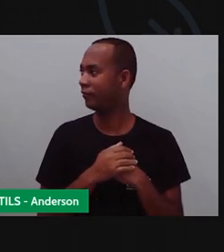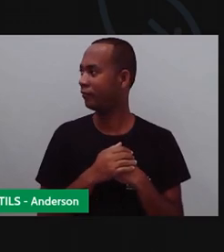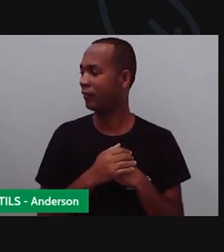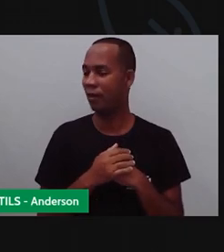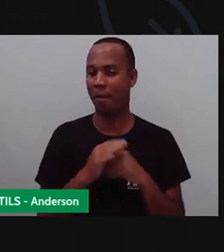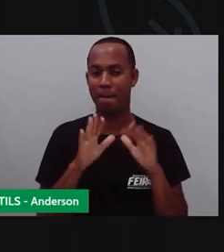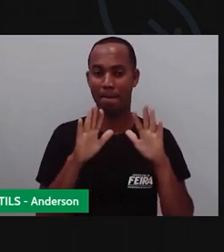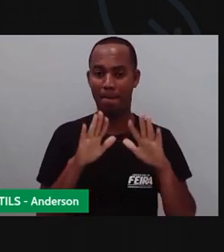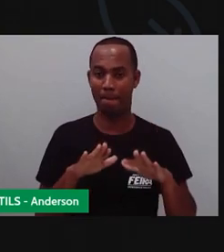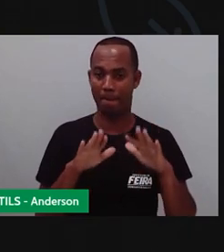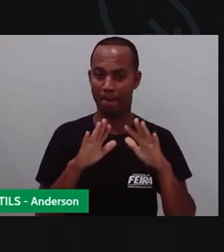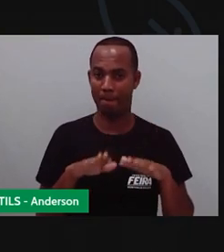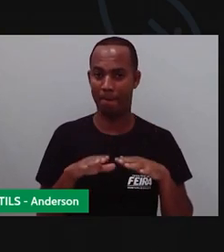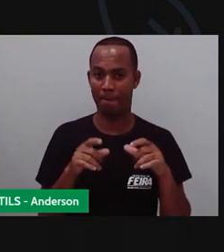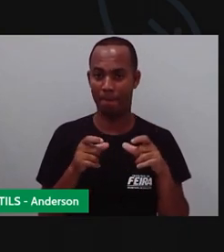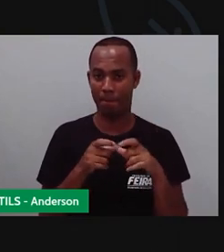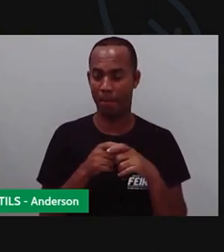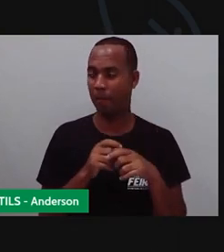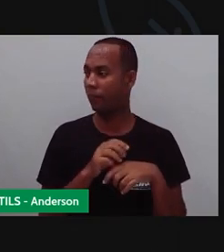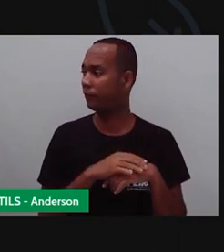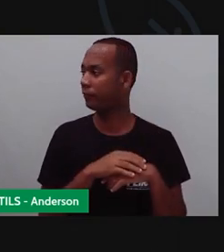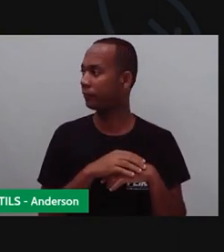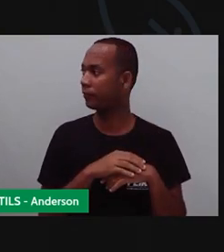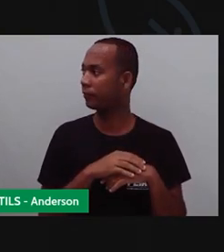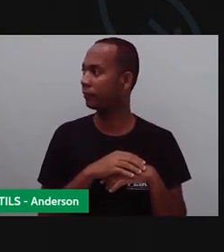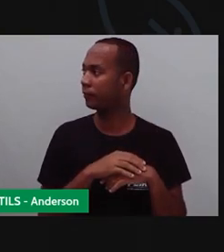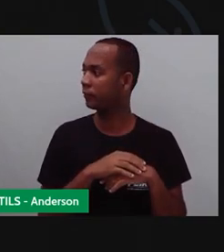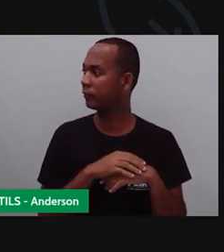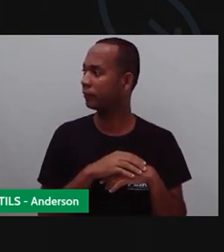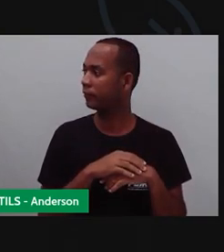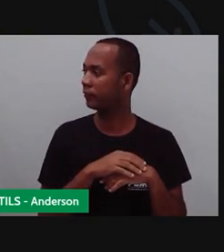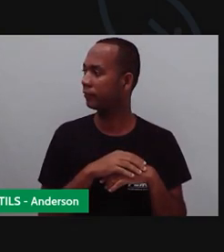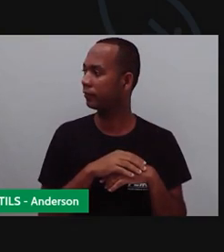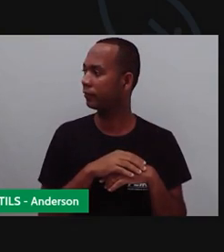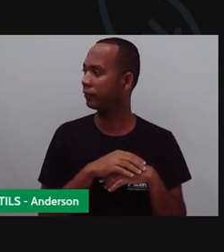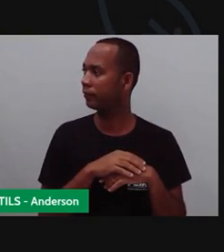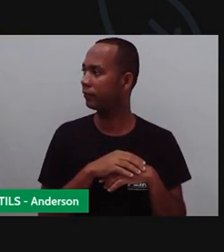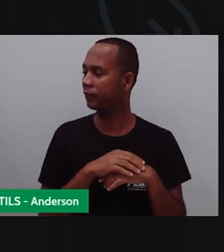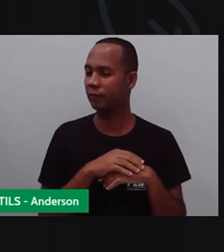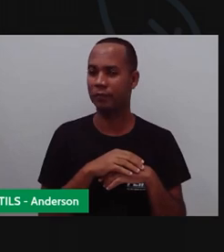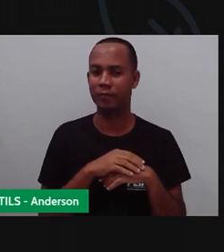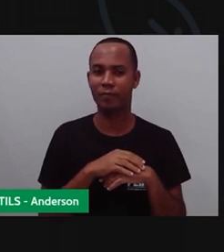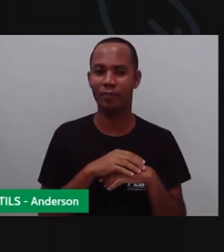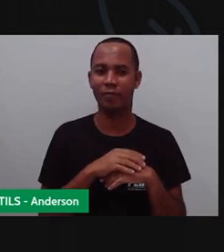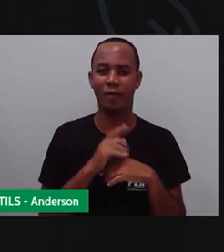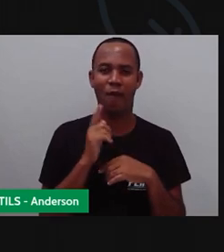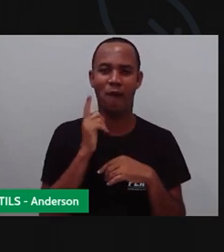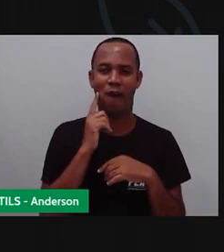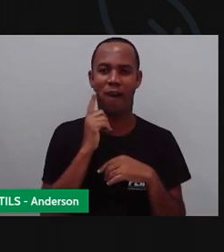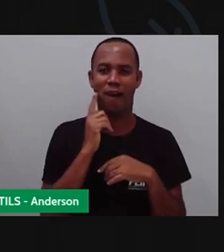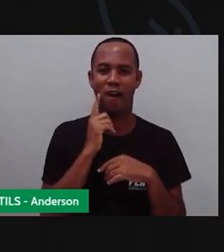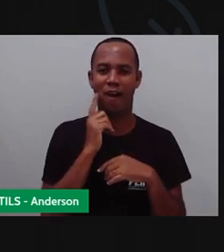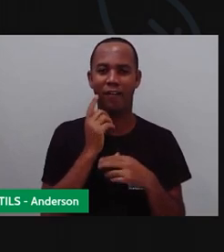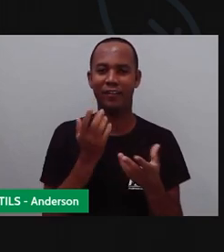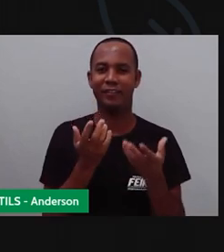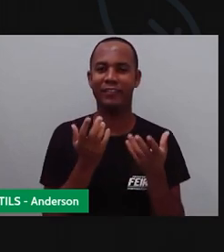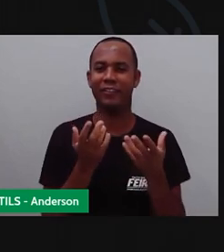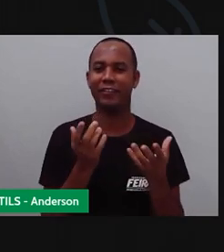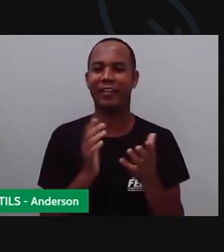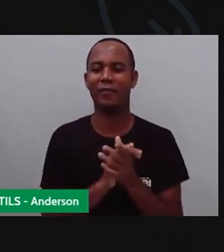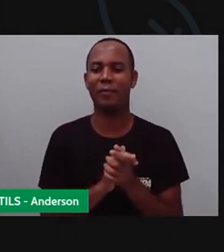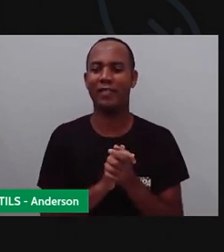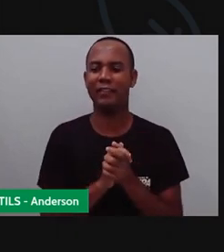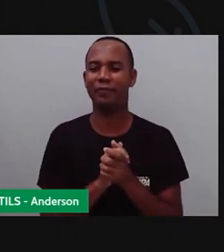consumir bem pouco ou não consumir Olha o que é para trouxe Olha só você não adianta olhada vê se você não vai